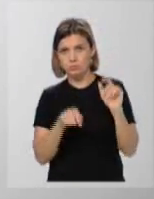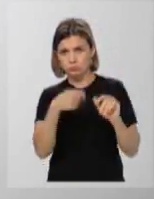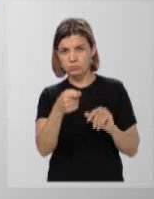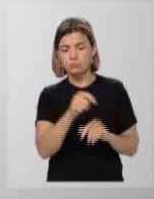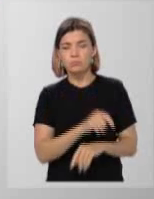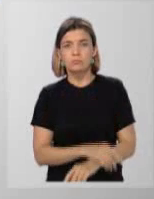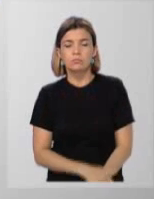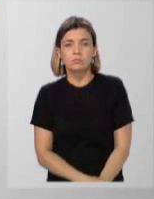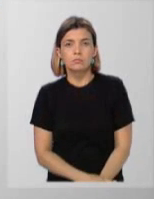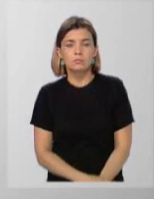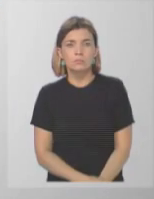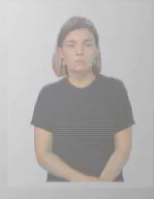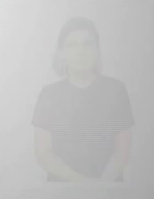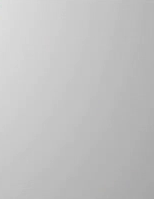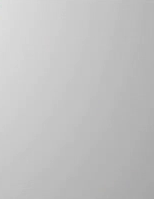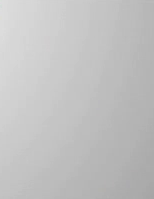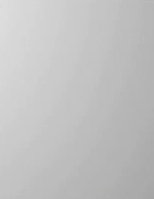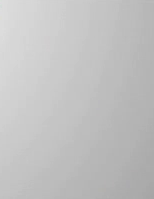na sua parede celular.